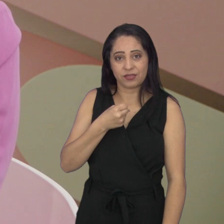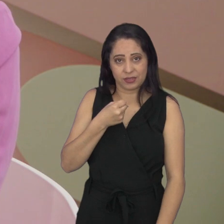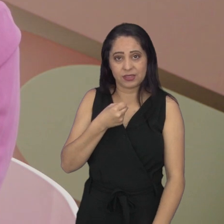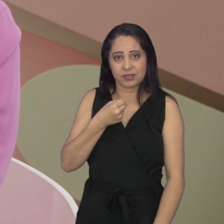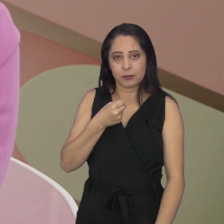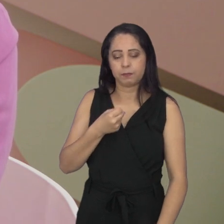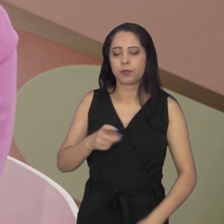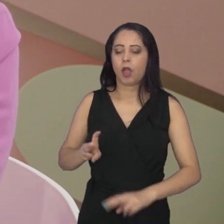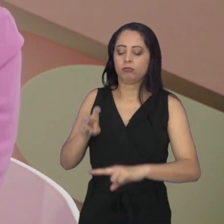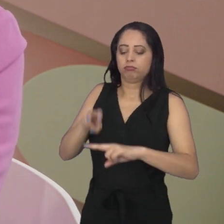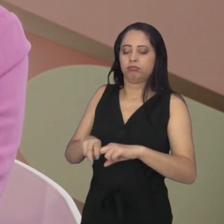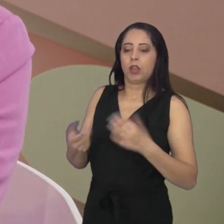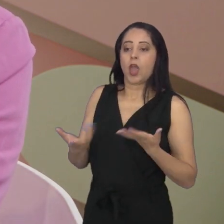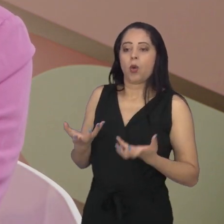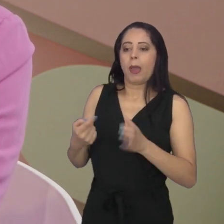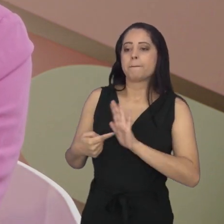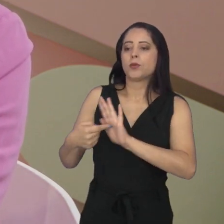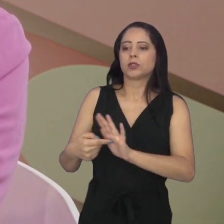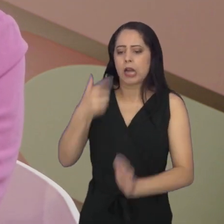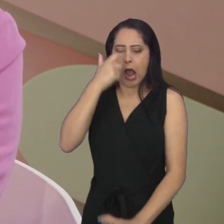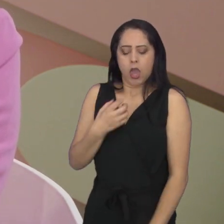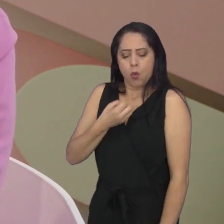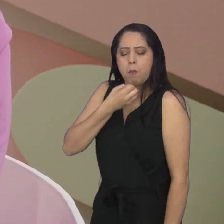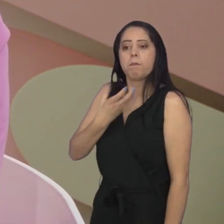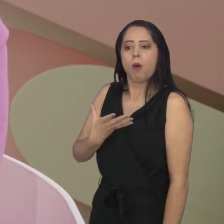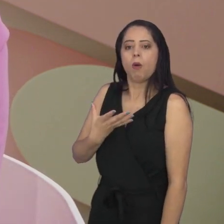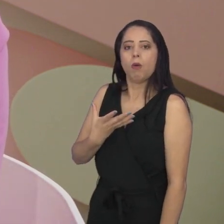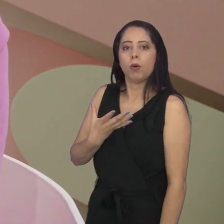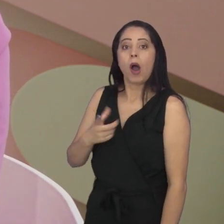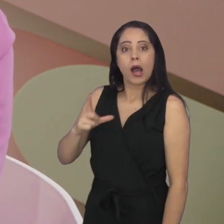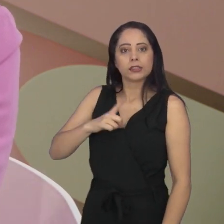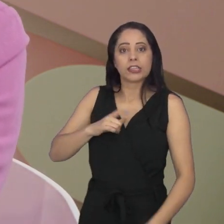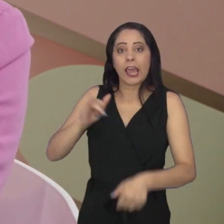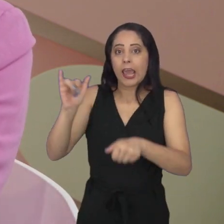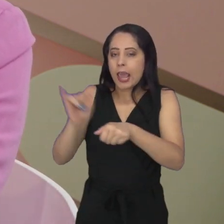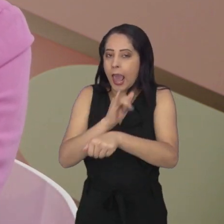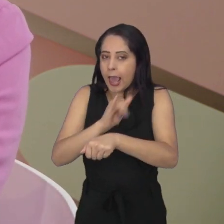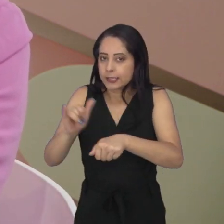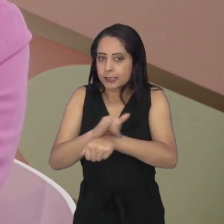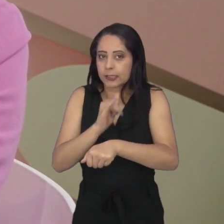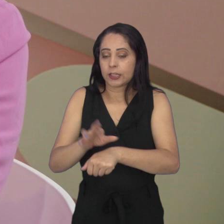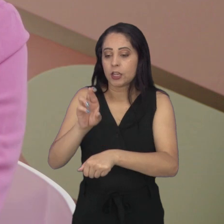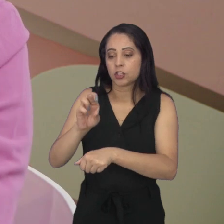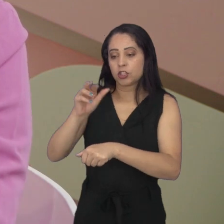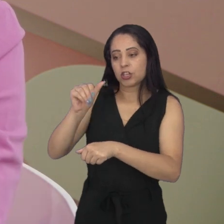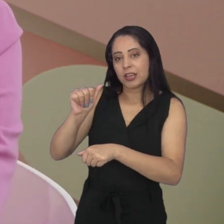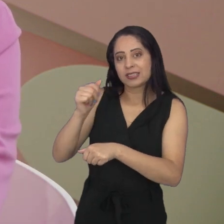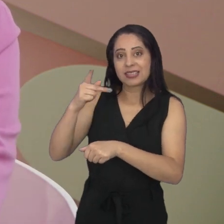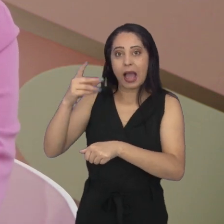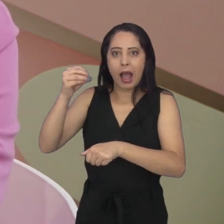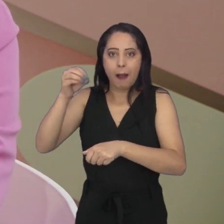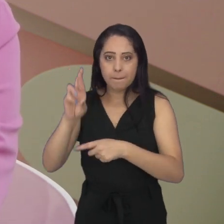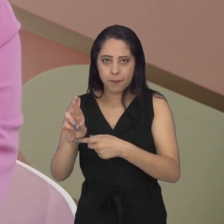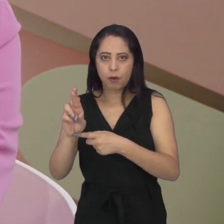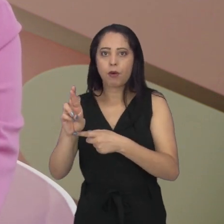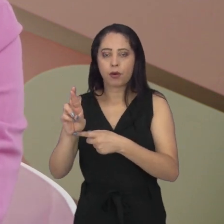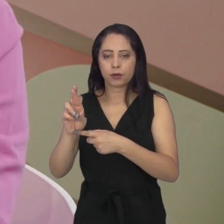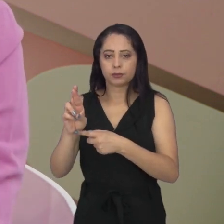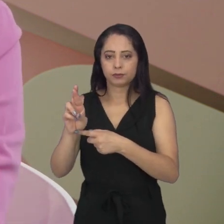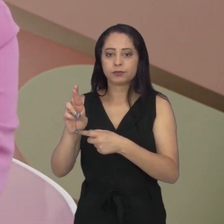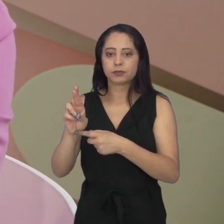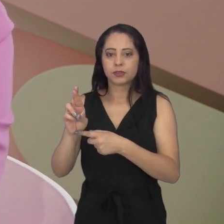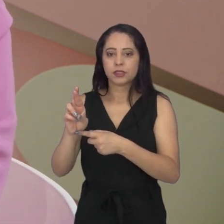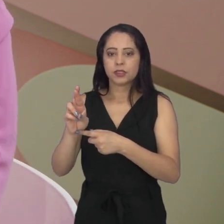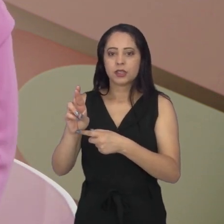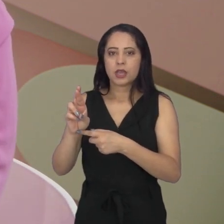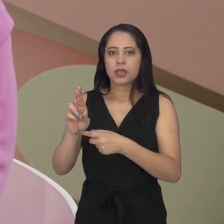aquela pessoa o quanto você é bom. Então, existem técnicas de rapport para que você implemente ali e estabeleça